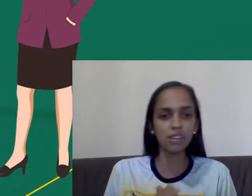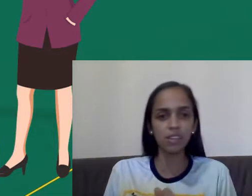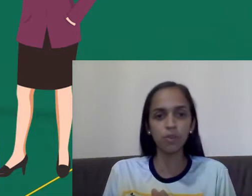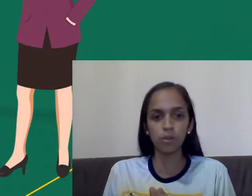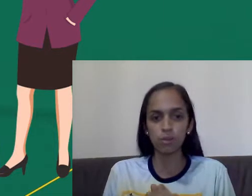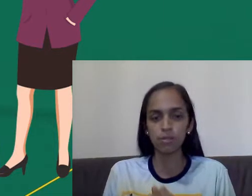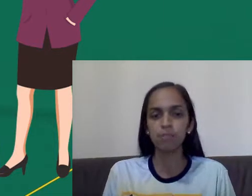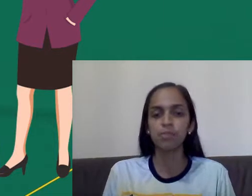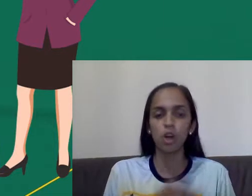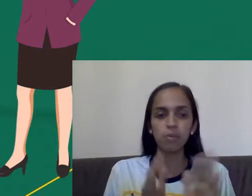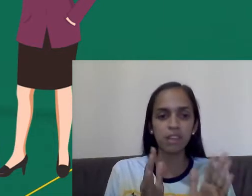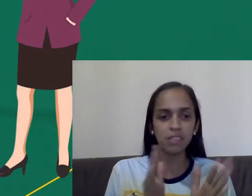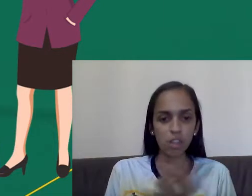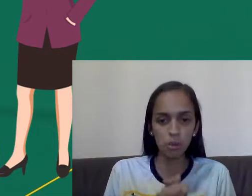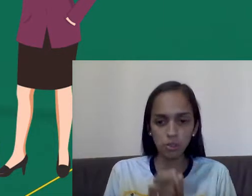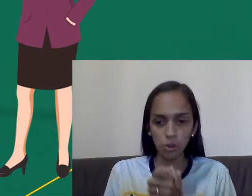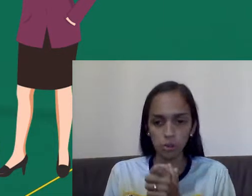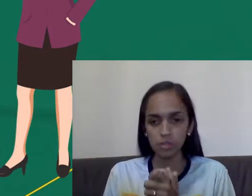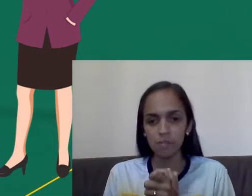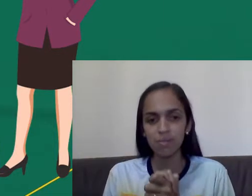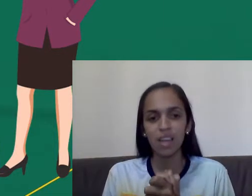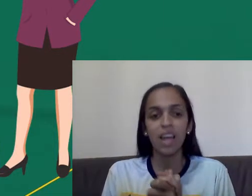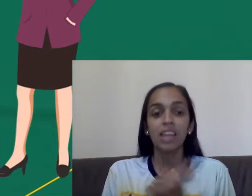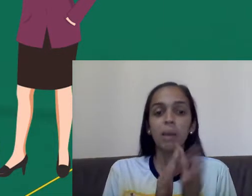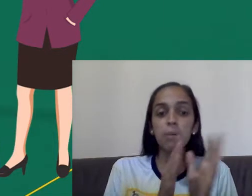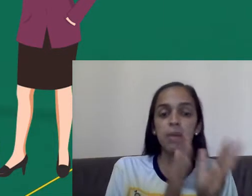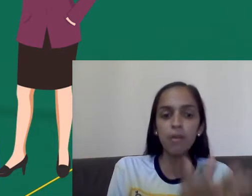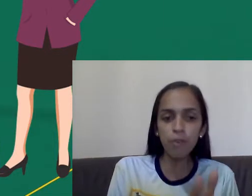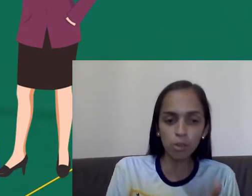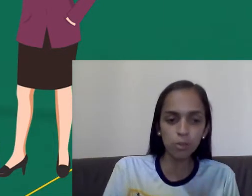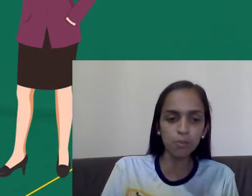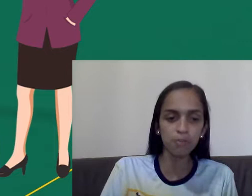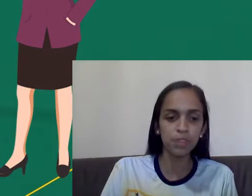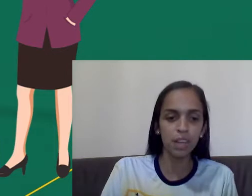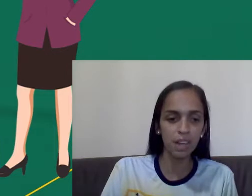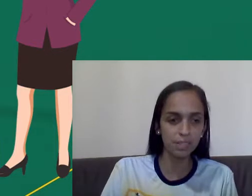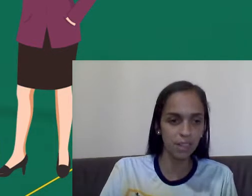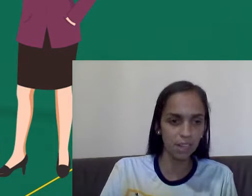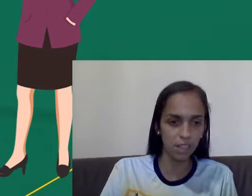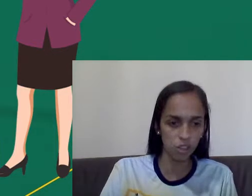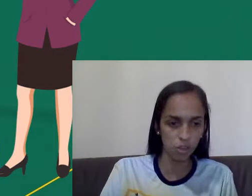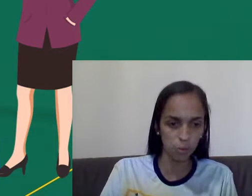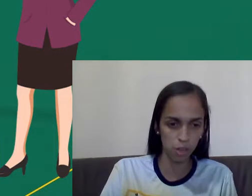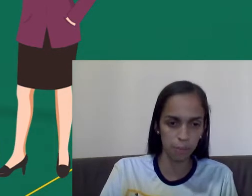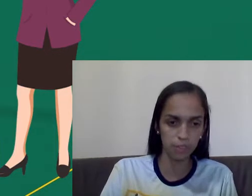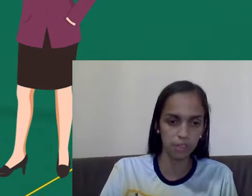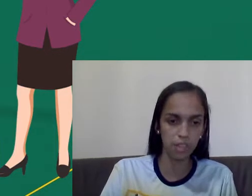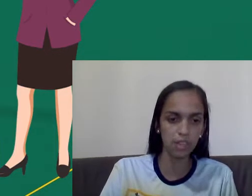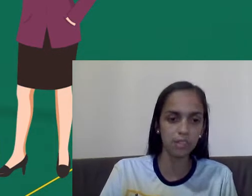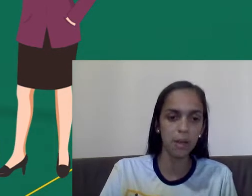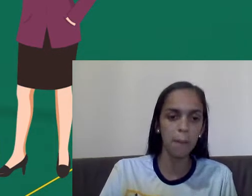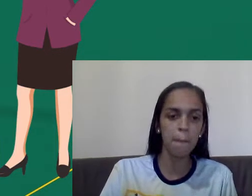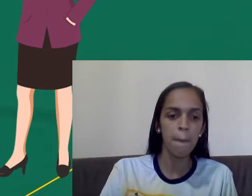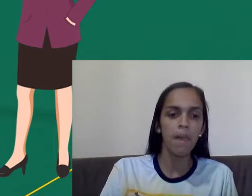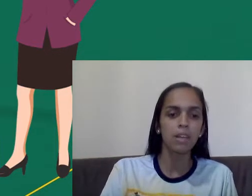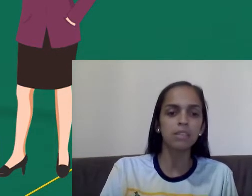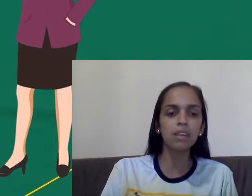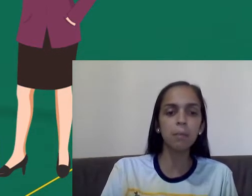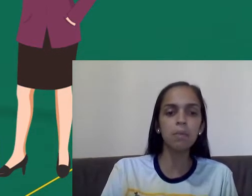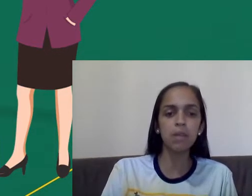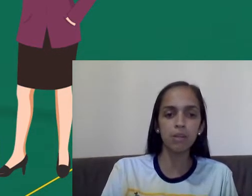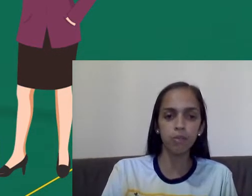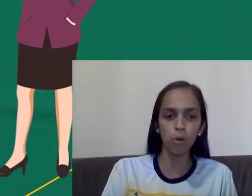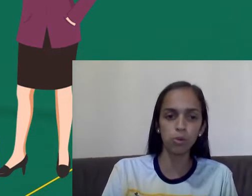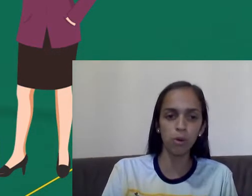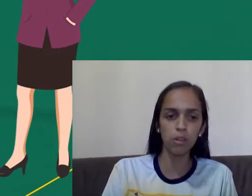Observe aqui essas fotos. Observe essas duas fotos. Na primeira foto, essa daqui, deixa eu mostrar para vocês.